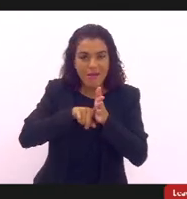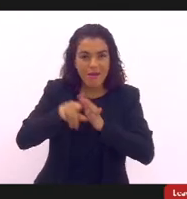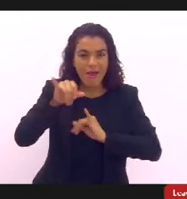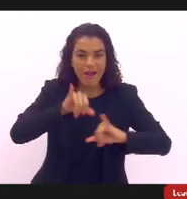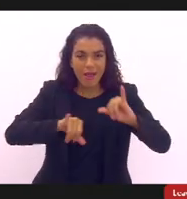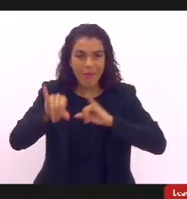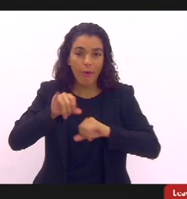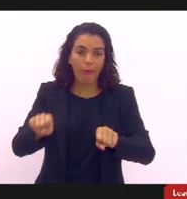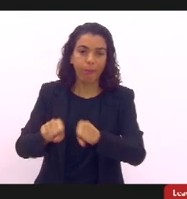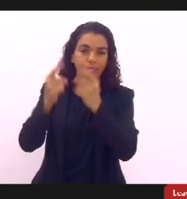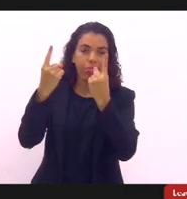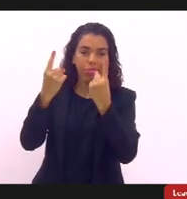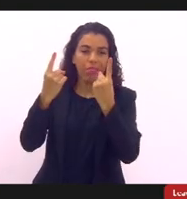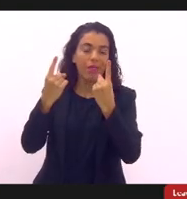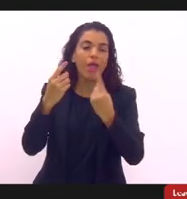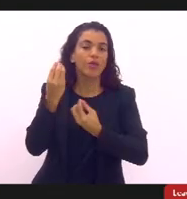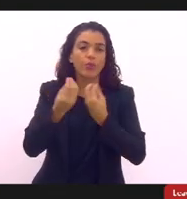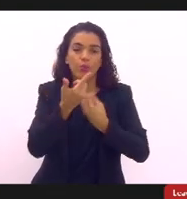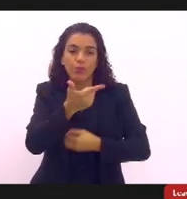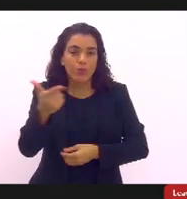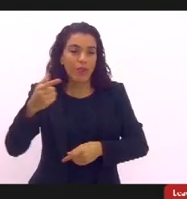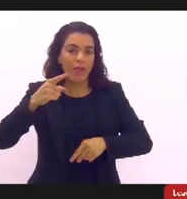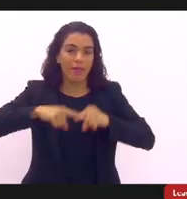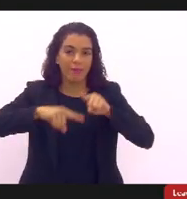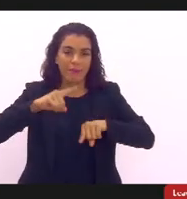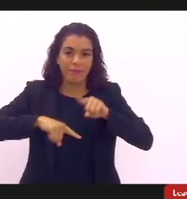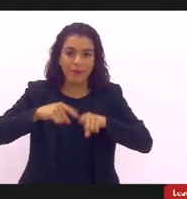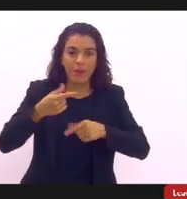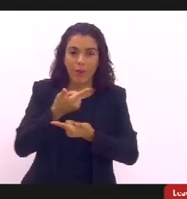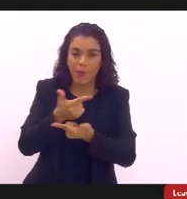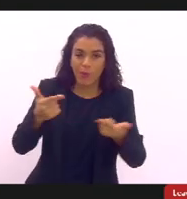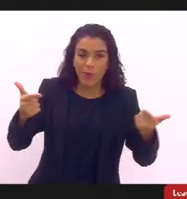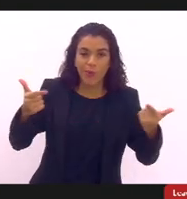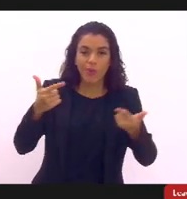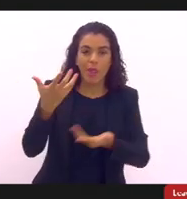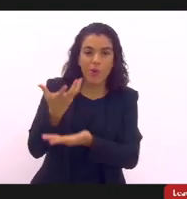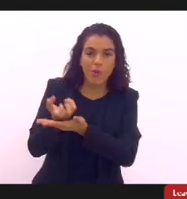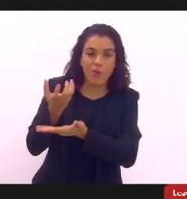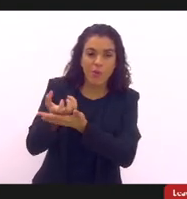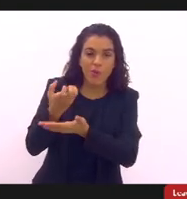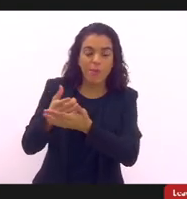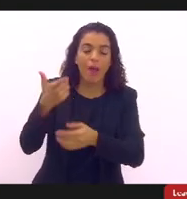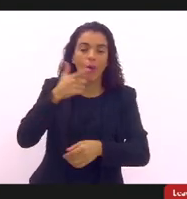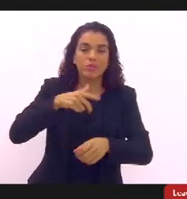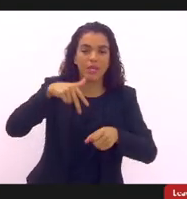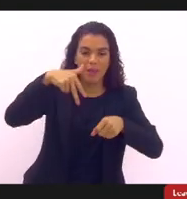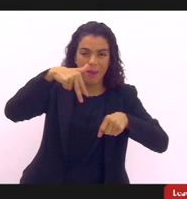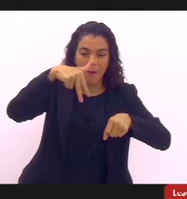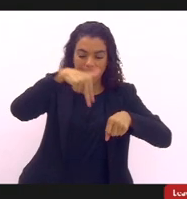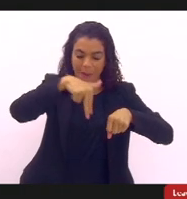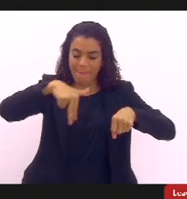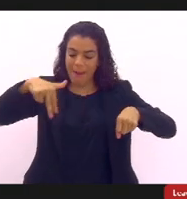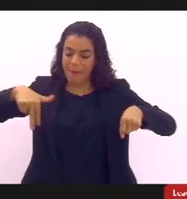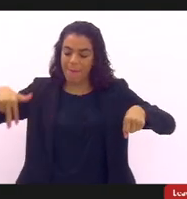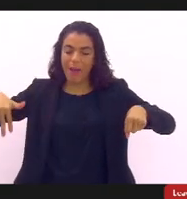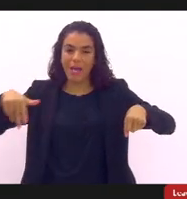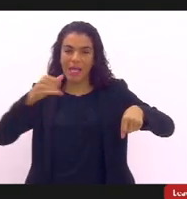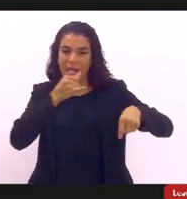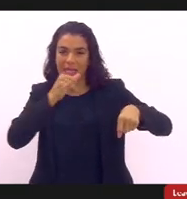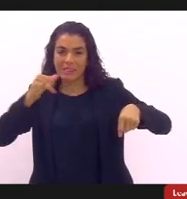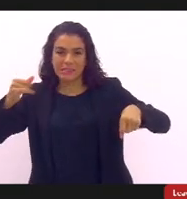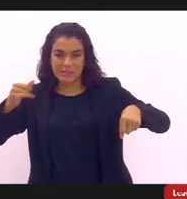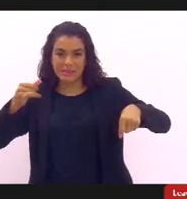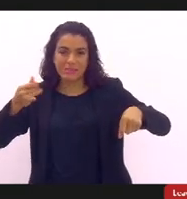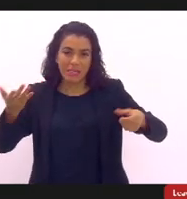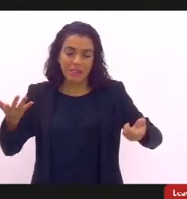defeito, não tem equipamento, não tem o no break para sustentar o TRM, isso tudo é